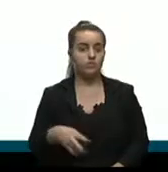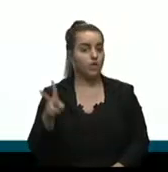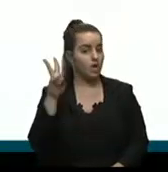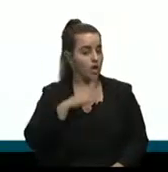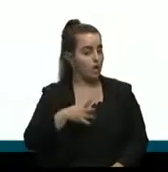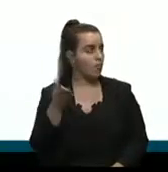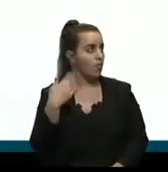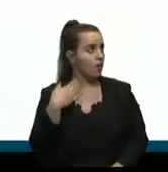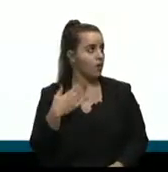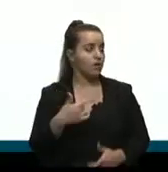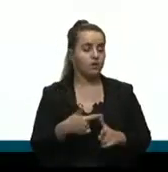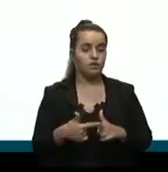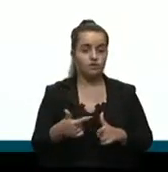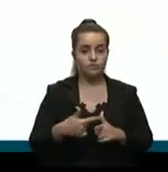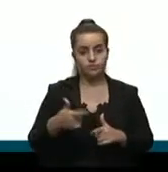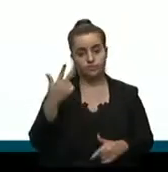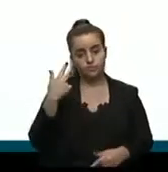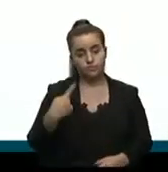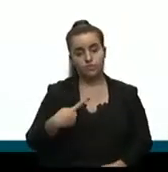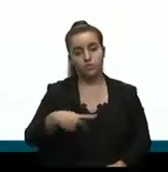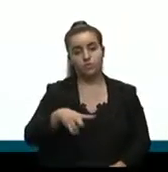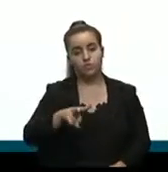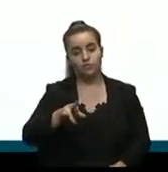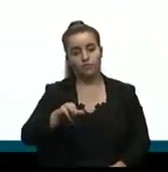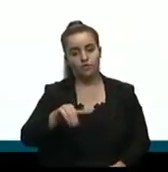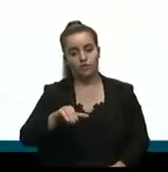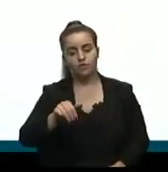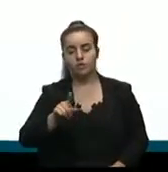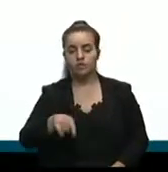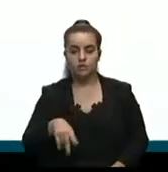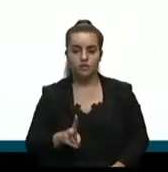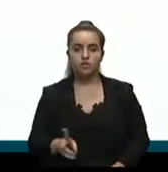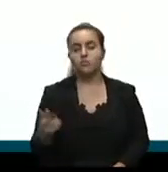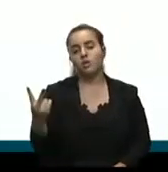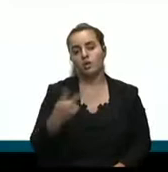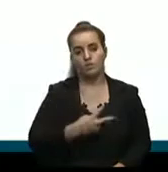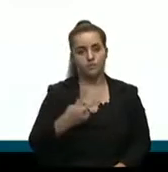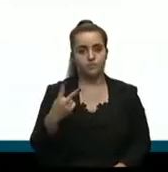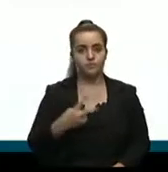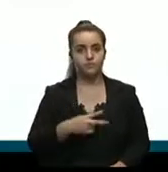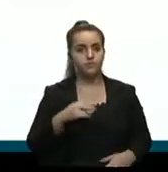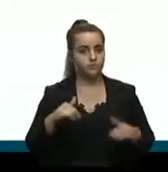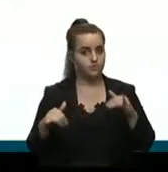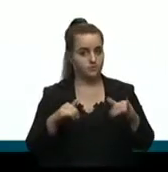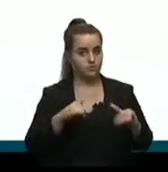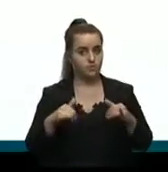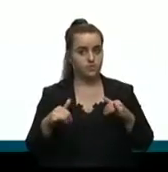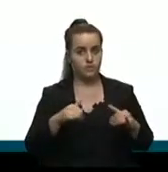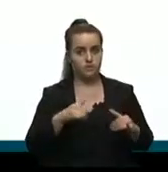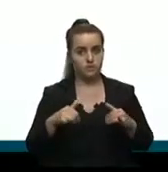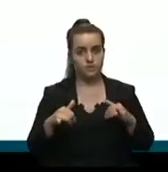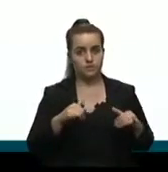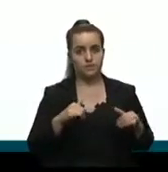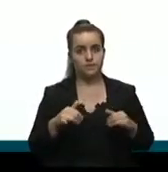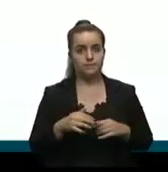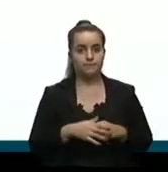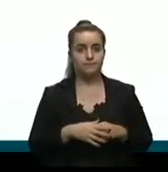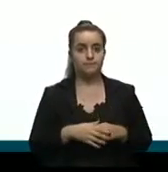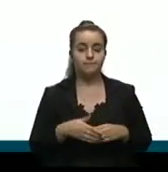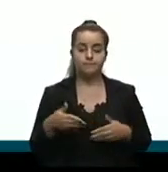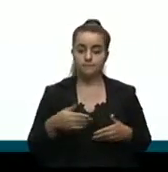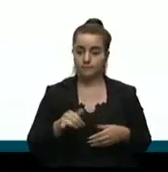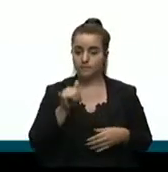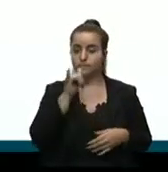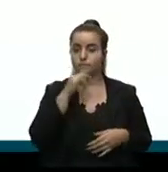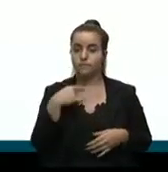Lembre-se que na distribuição normal, a variância sempre é a segunda informação. E no nosso